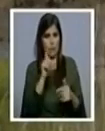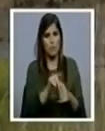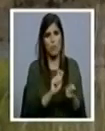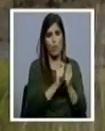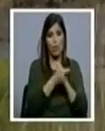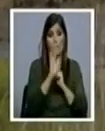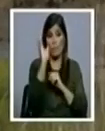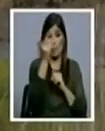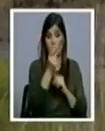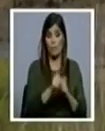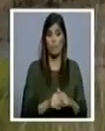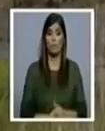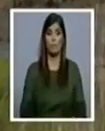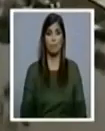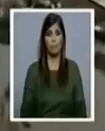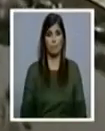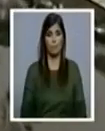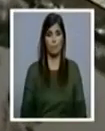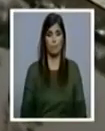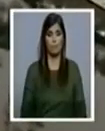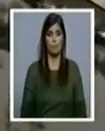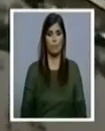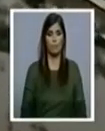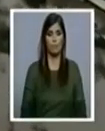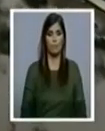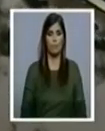impacto das alterações climáticas.